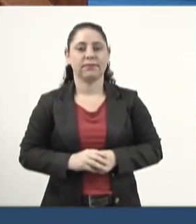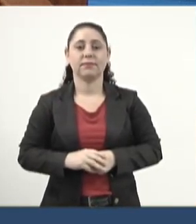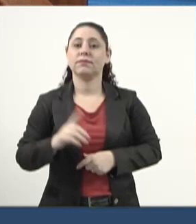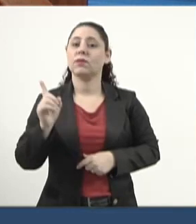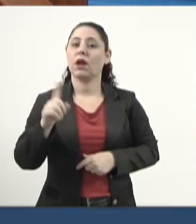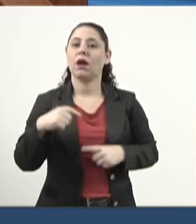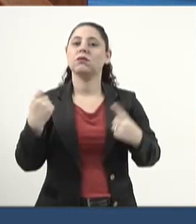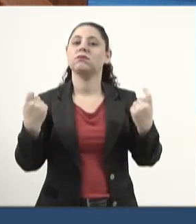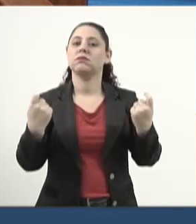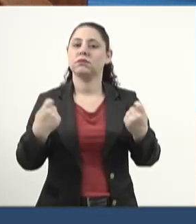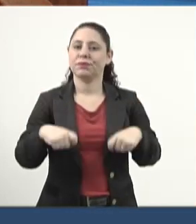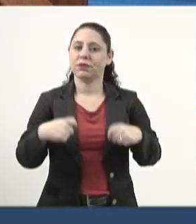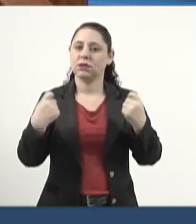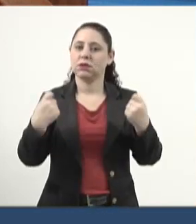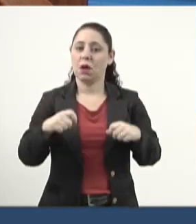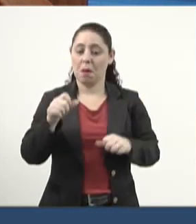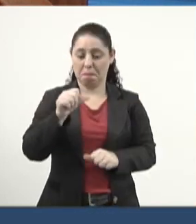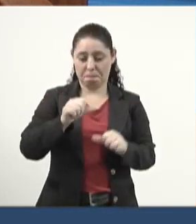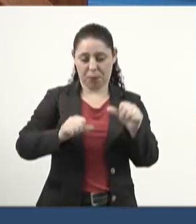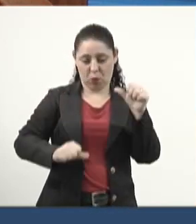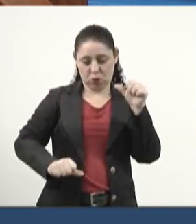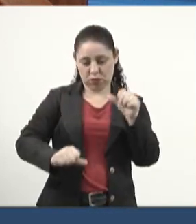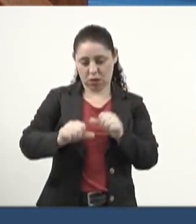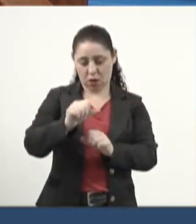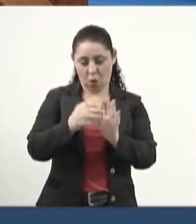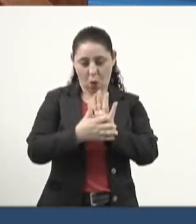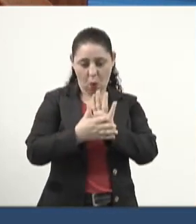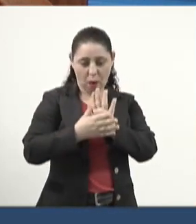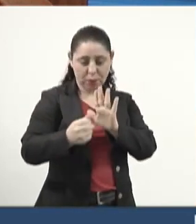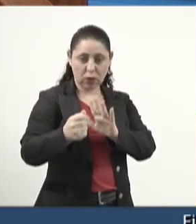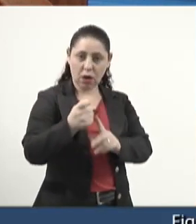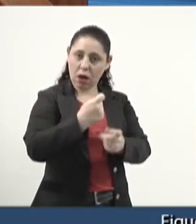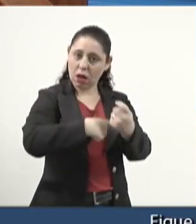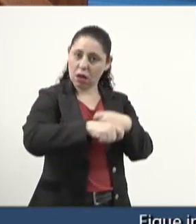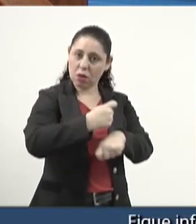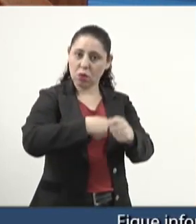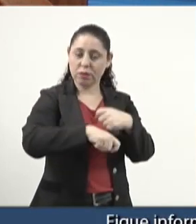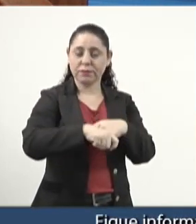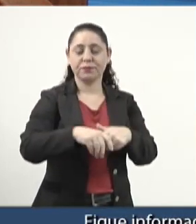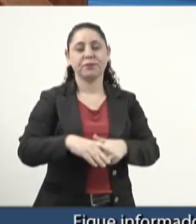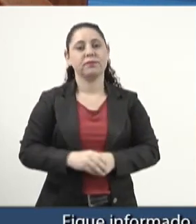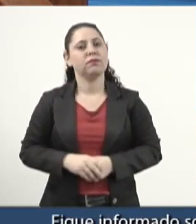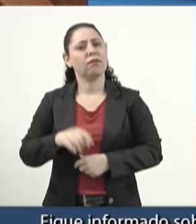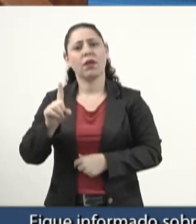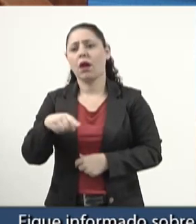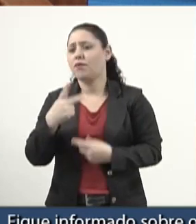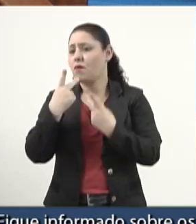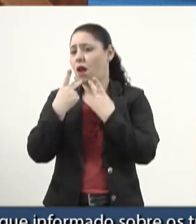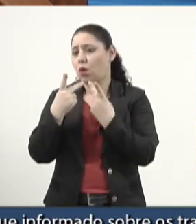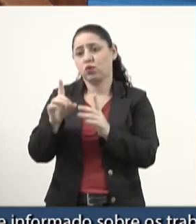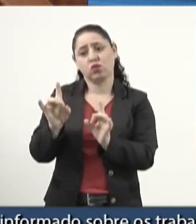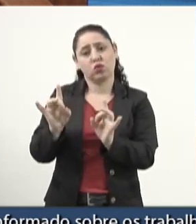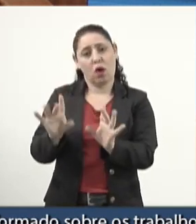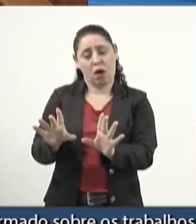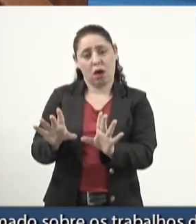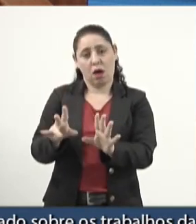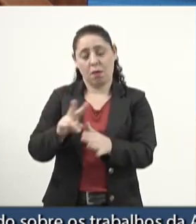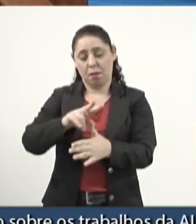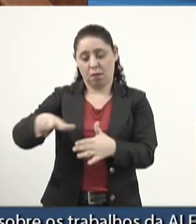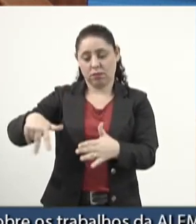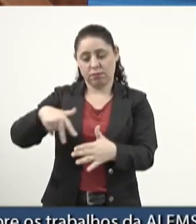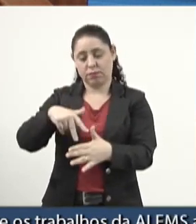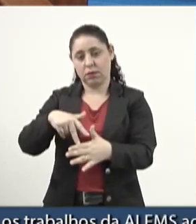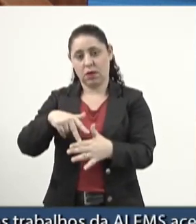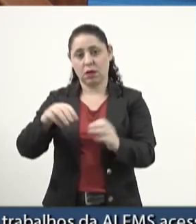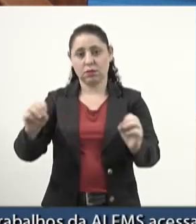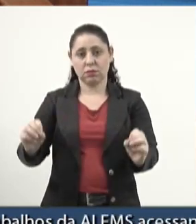é a necessidade de mudança do modelo econômico. É isso que ele falou na